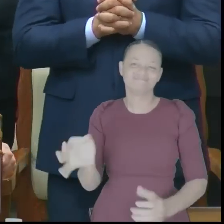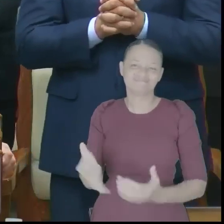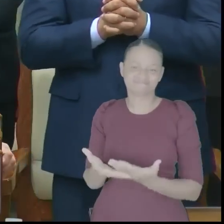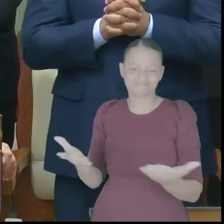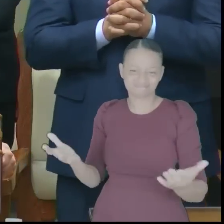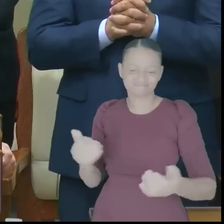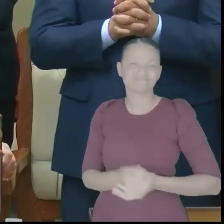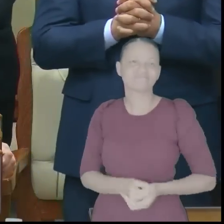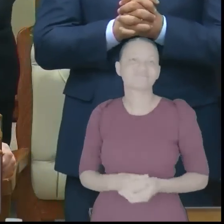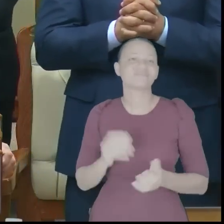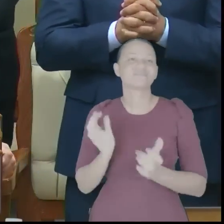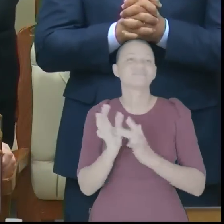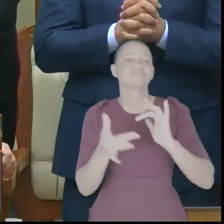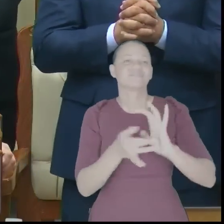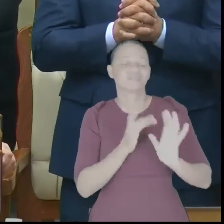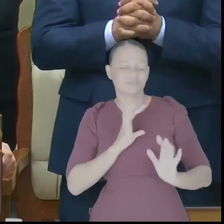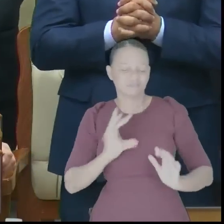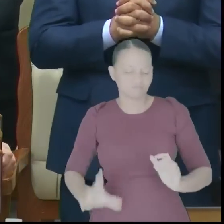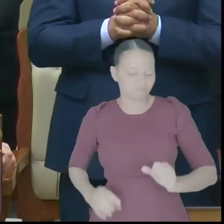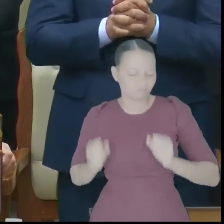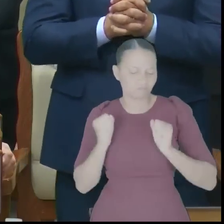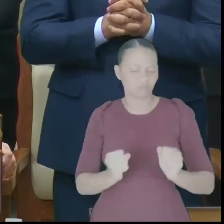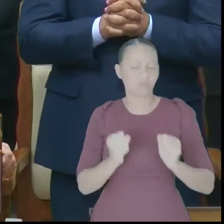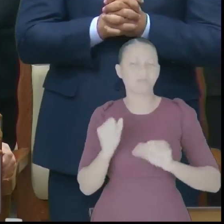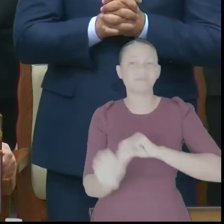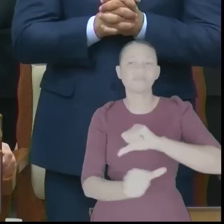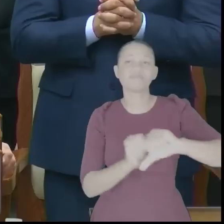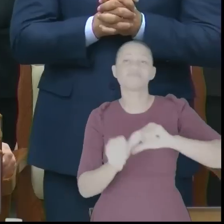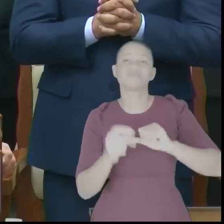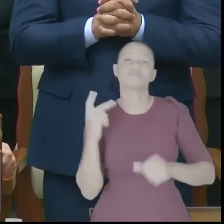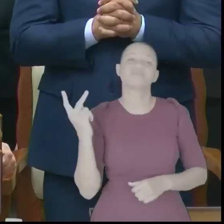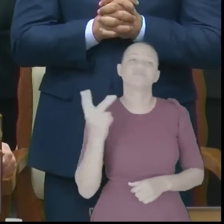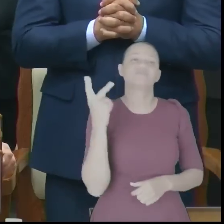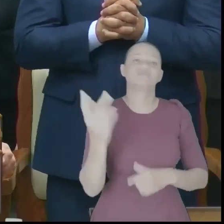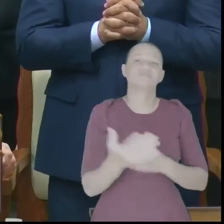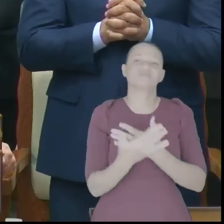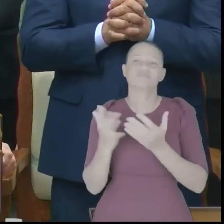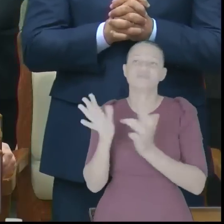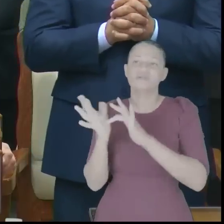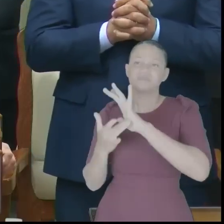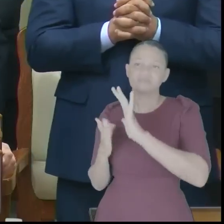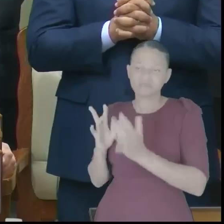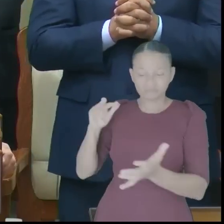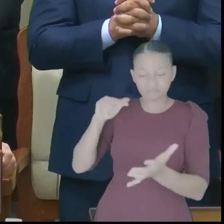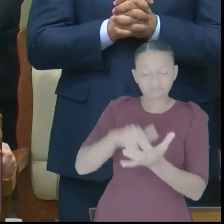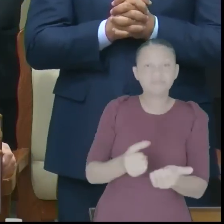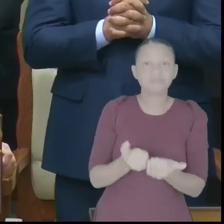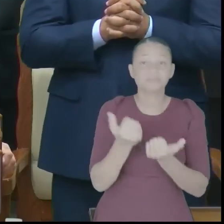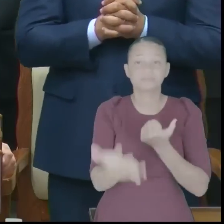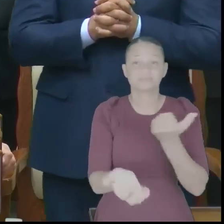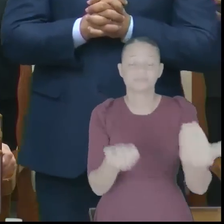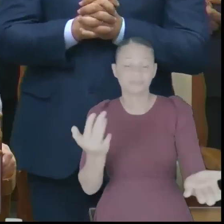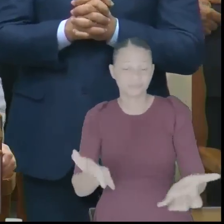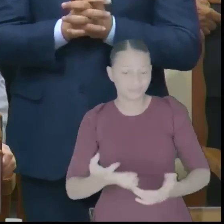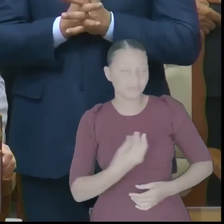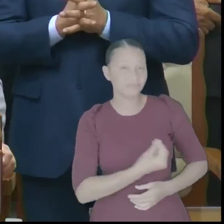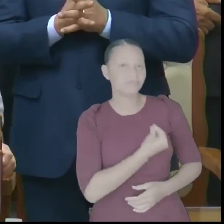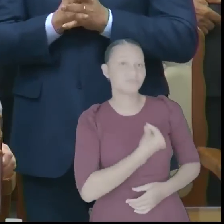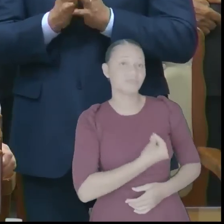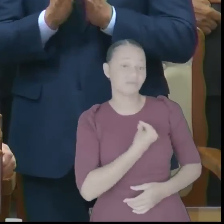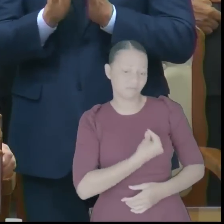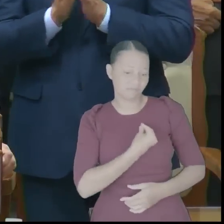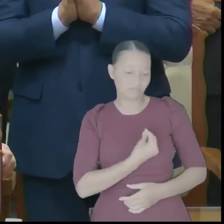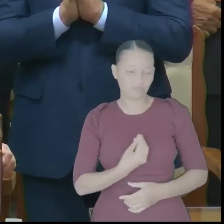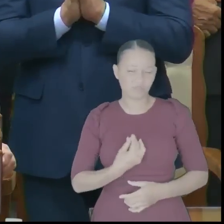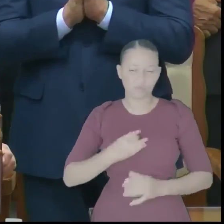Ele é poderoso para mudar a história. Ele veio para te dar vida. Uma vida que o mundo não pode